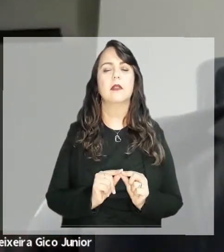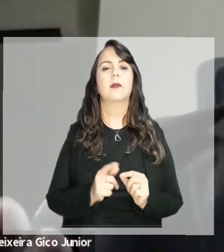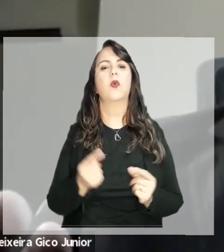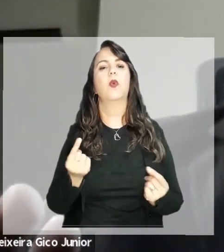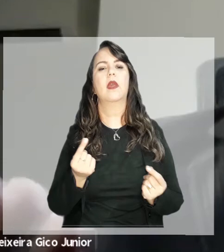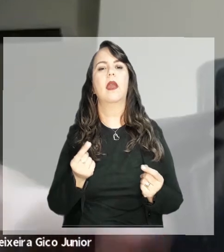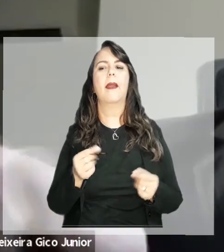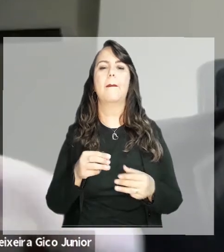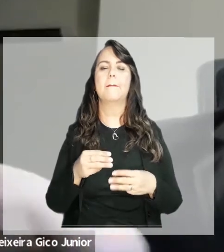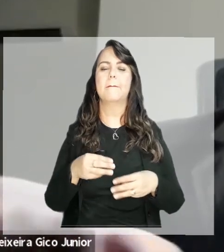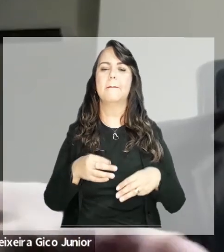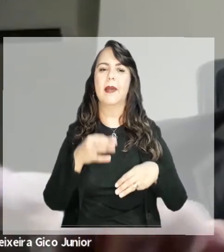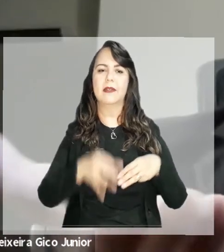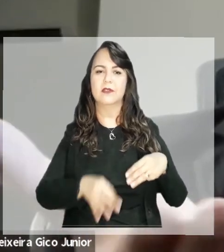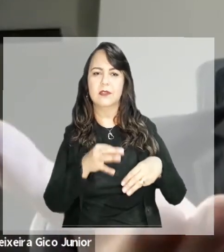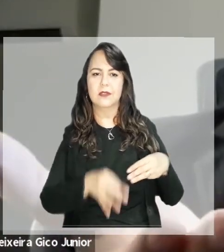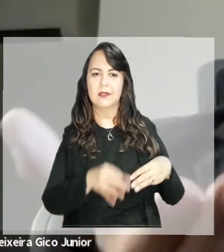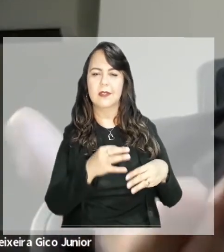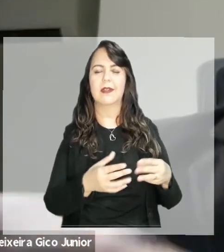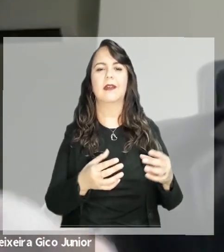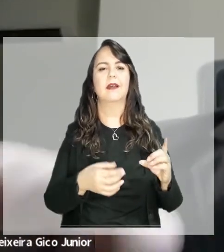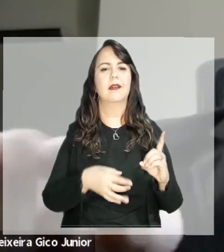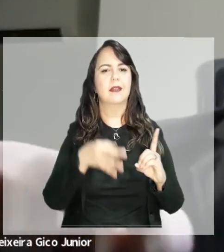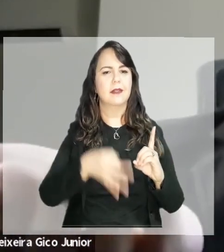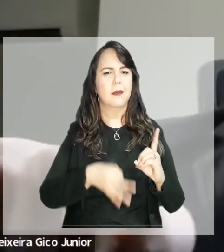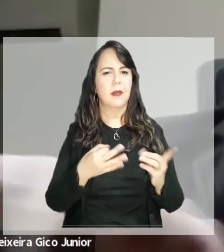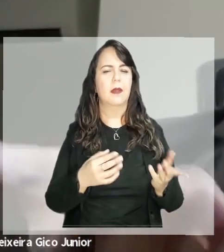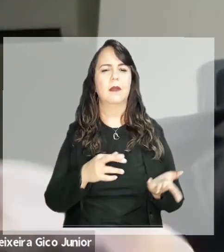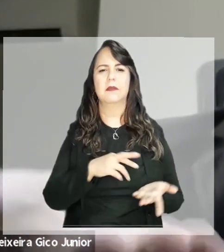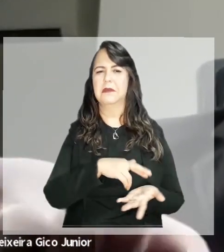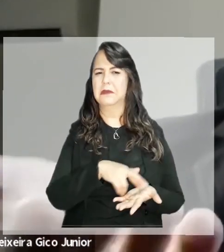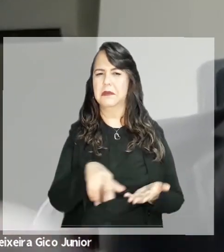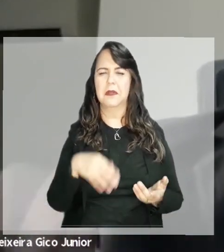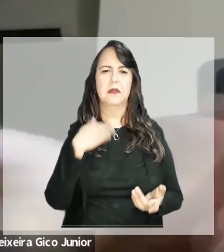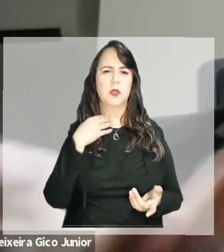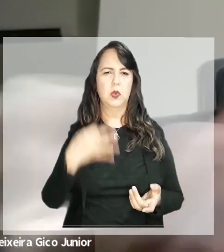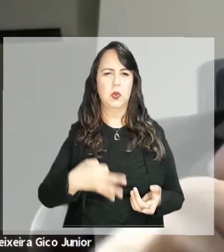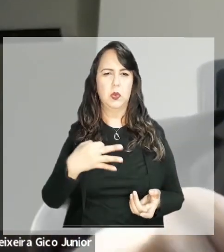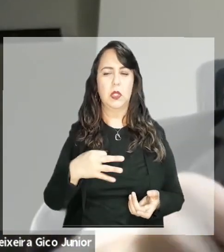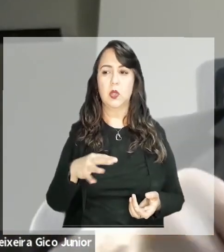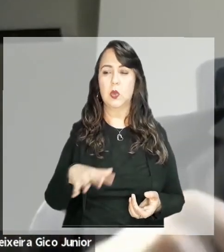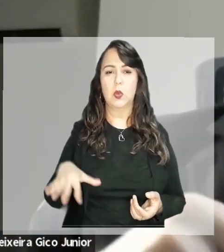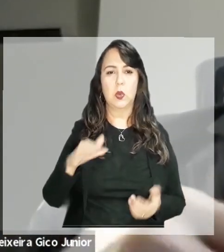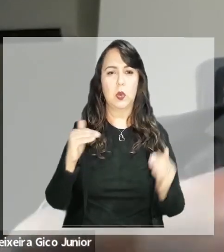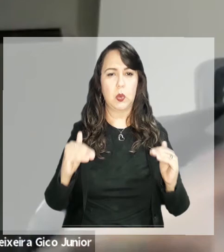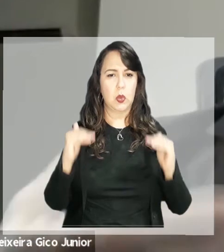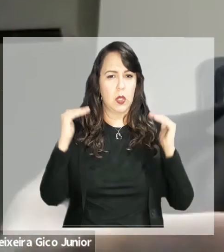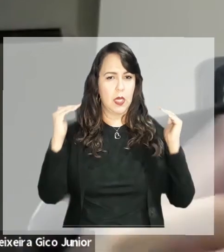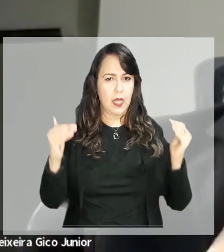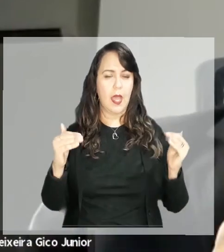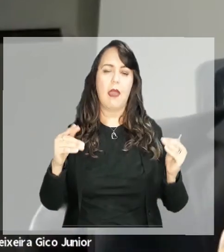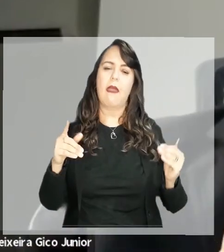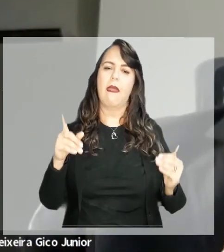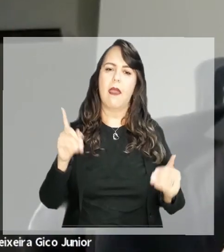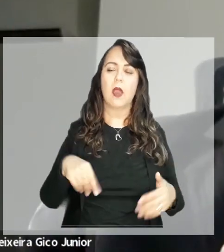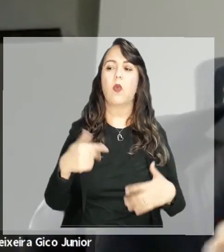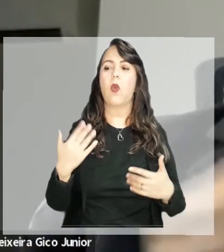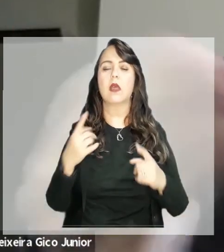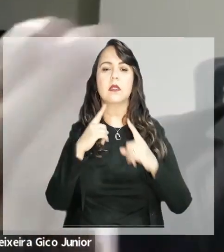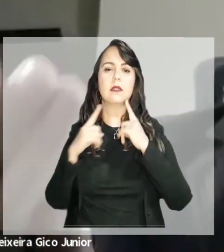compreendam qual é a divergência ou quais são os pontos que estão sendo debatidos dentro do próprio tribunal, para facilitar,